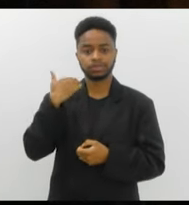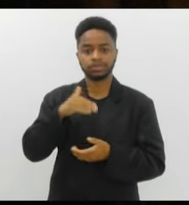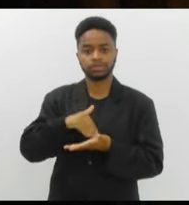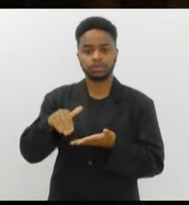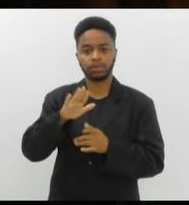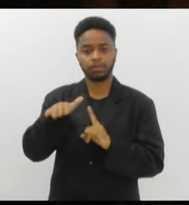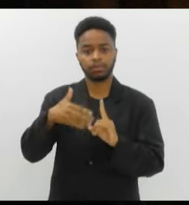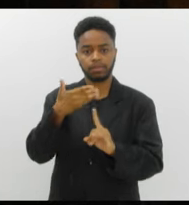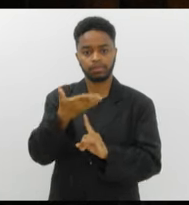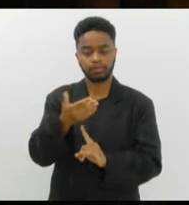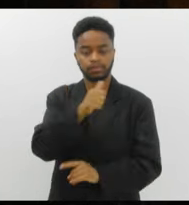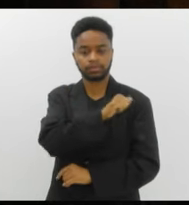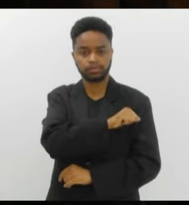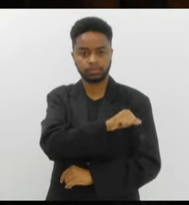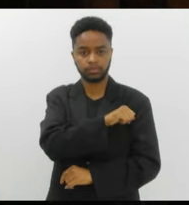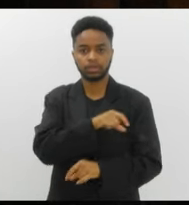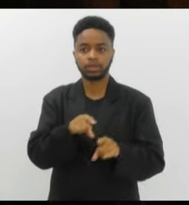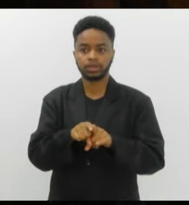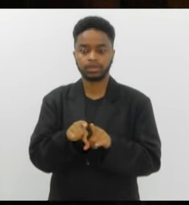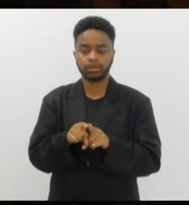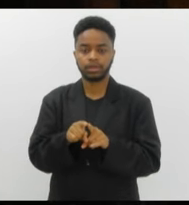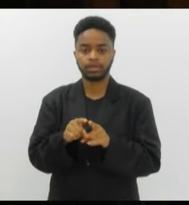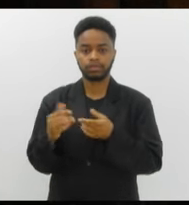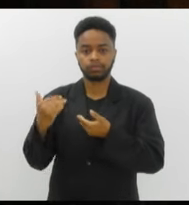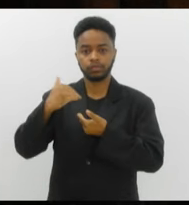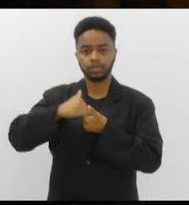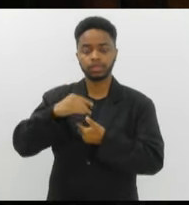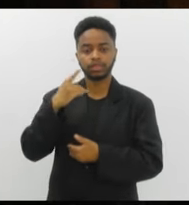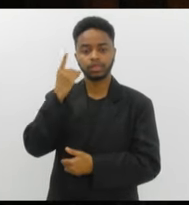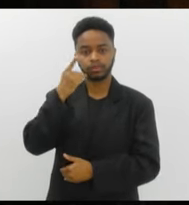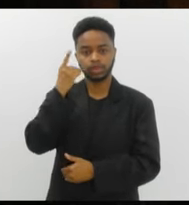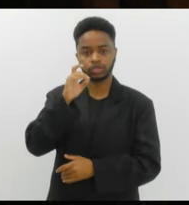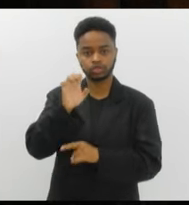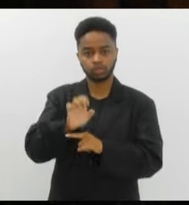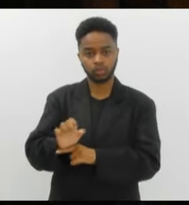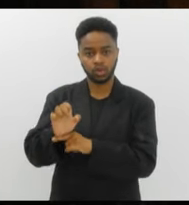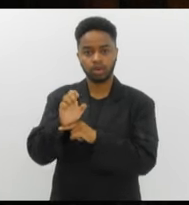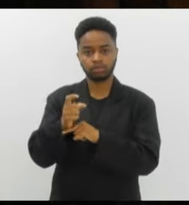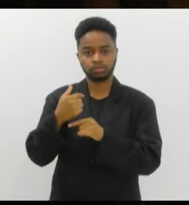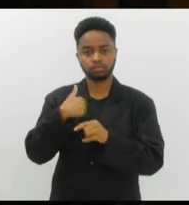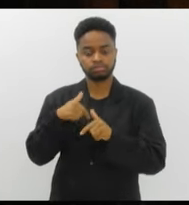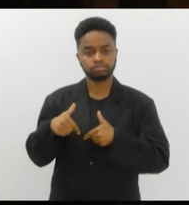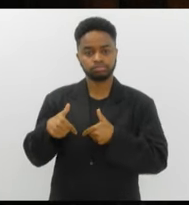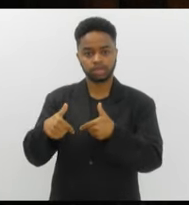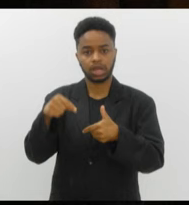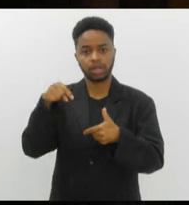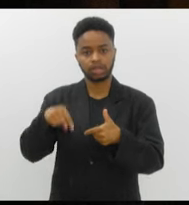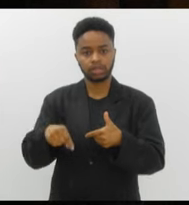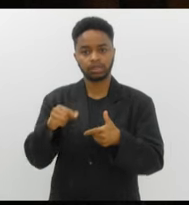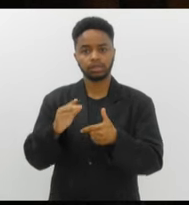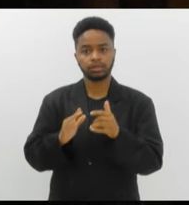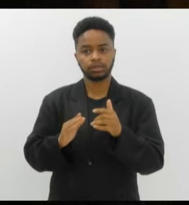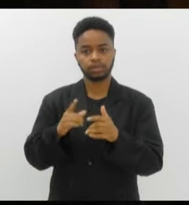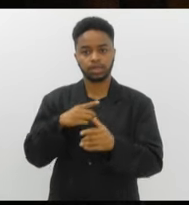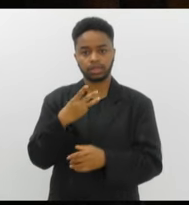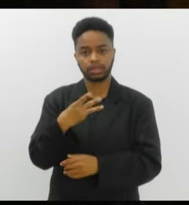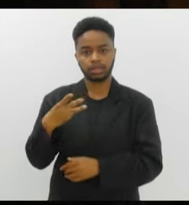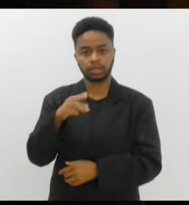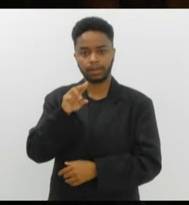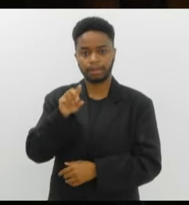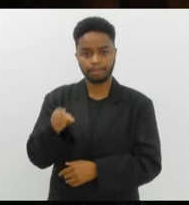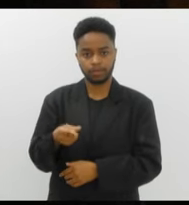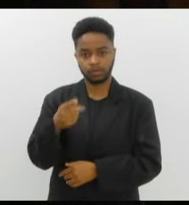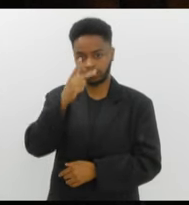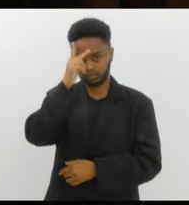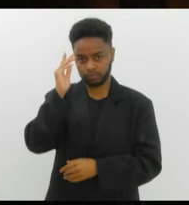Janeiro, eleito deputado estadual aqui para, né, cumprir meu mandato nessa casa, né, com mais de 33 mil votos,